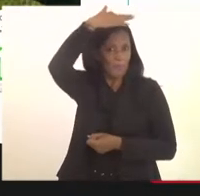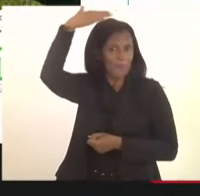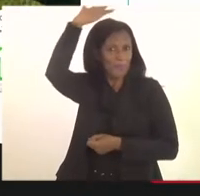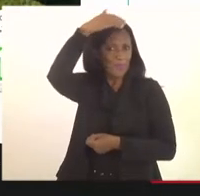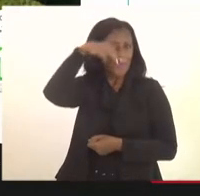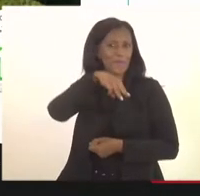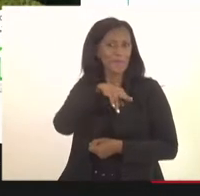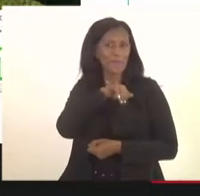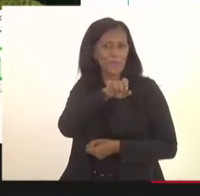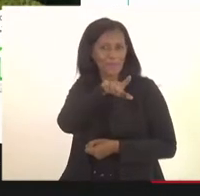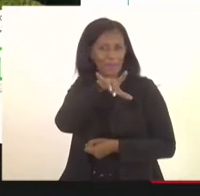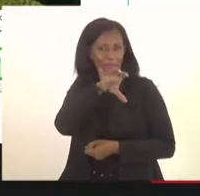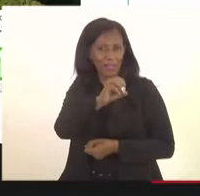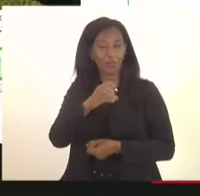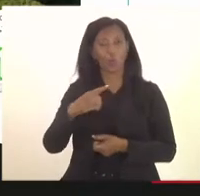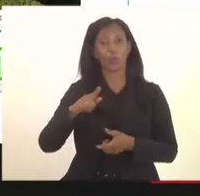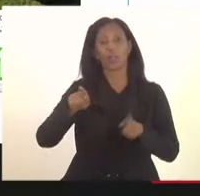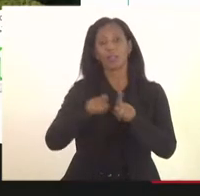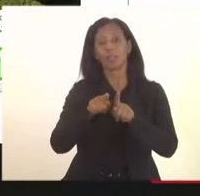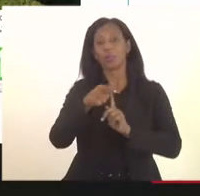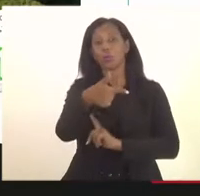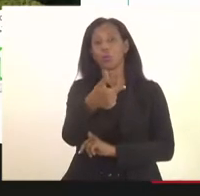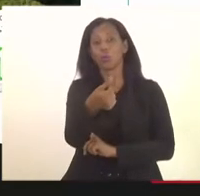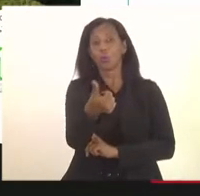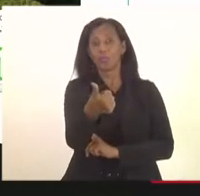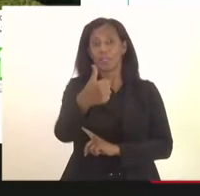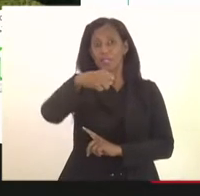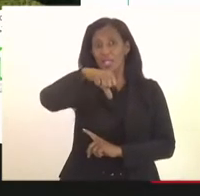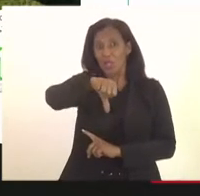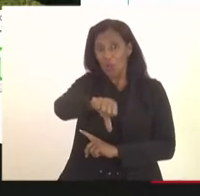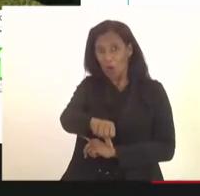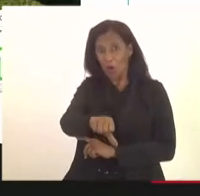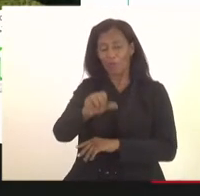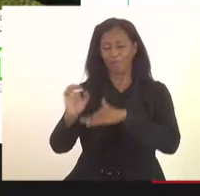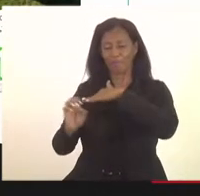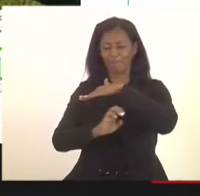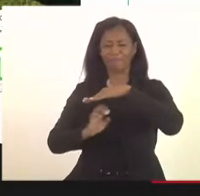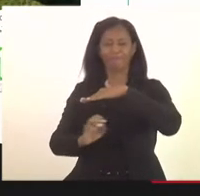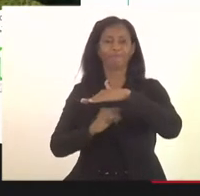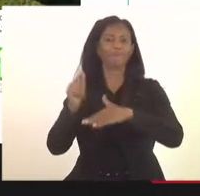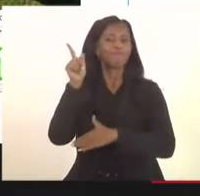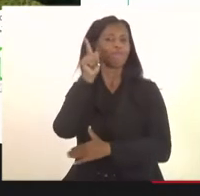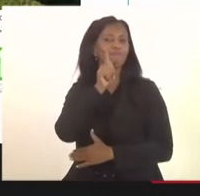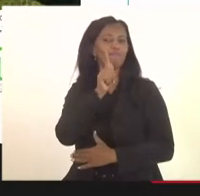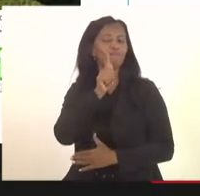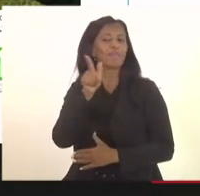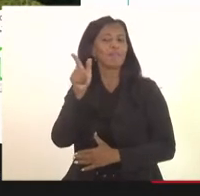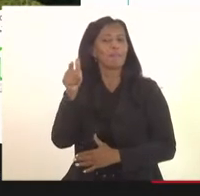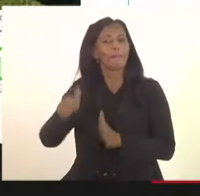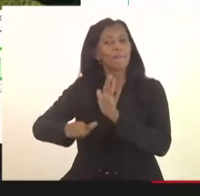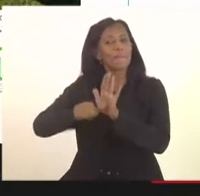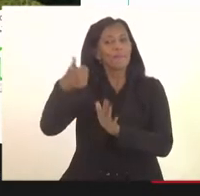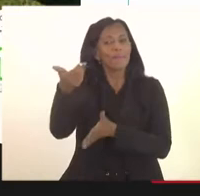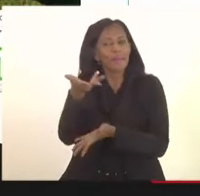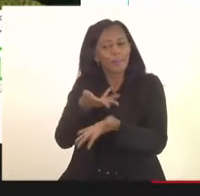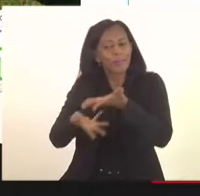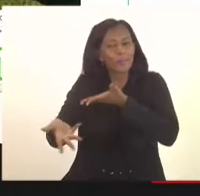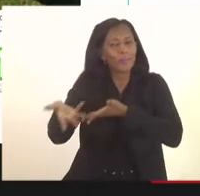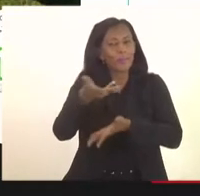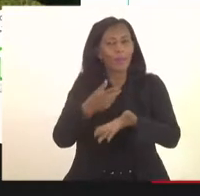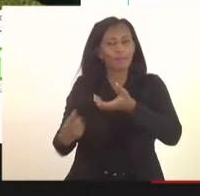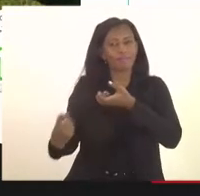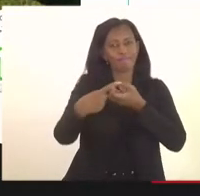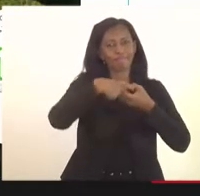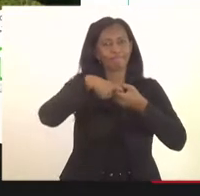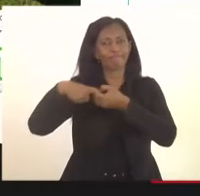finalmente, em 2019, a Petronas conseguiu adquirir sua primeira participação aqui no Brasil, se associando à